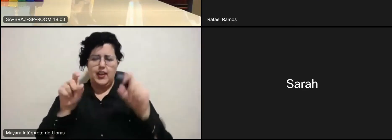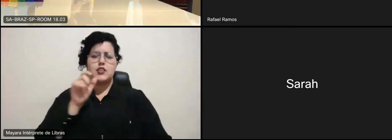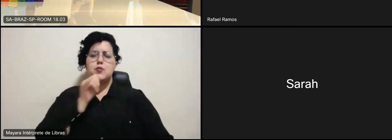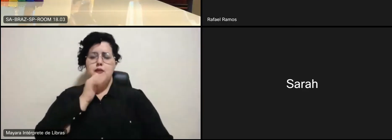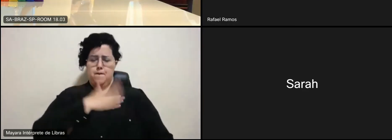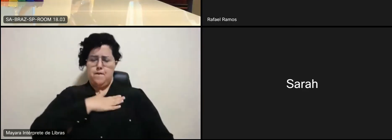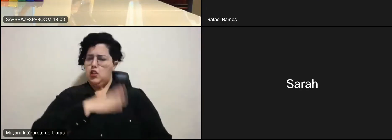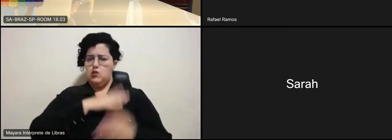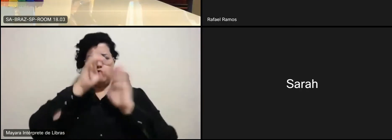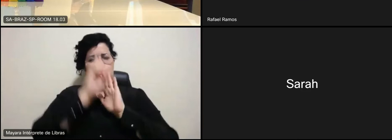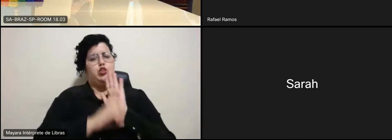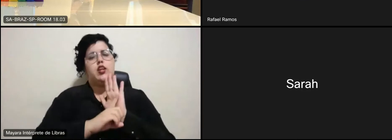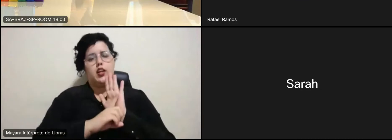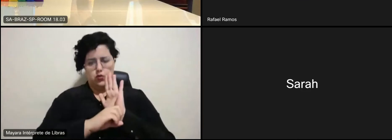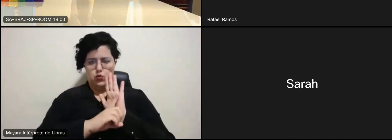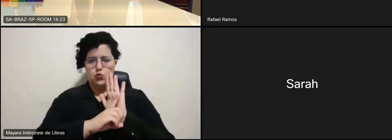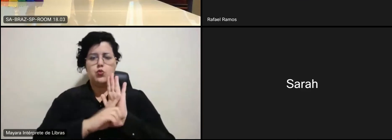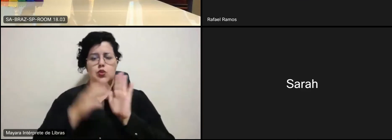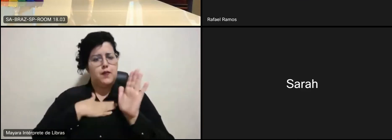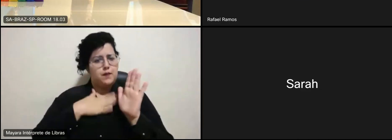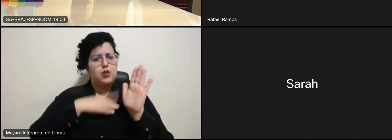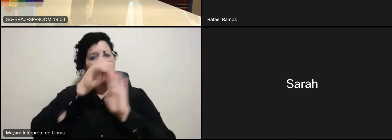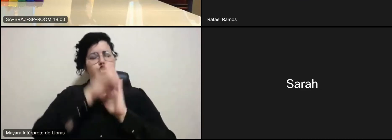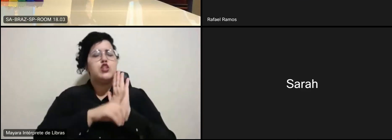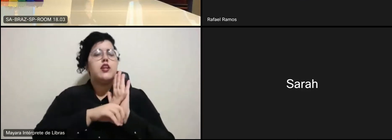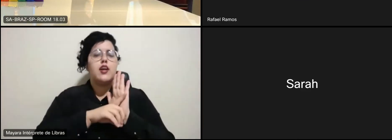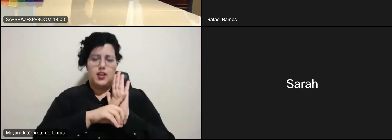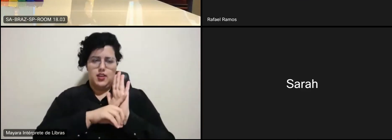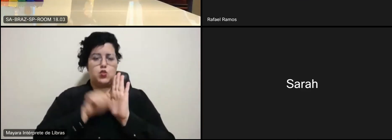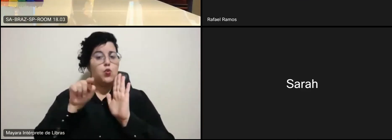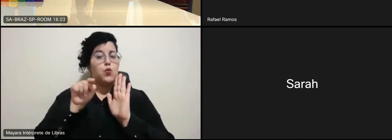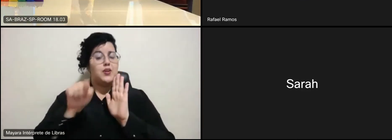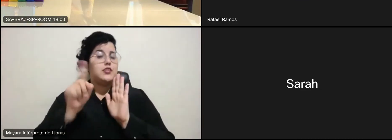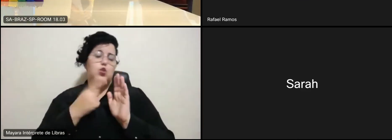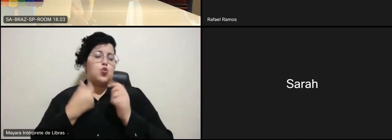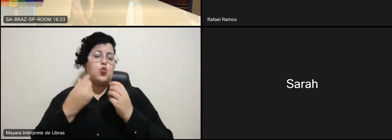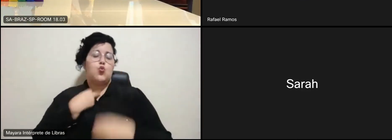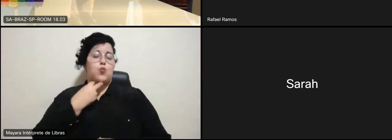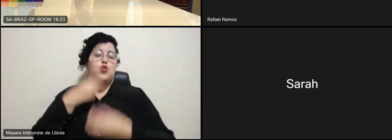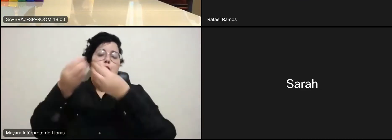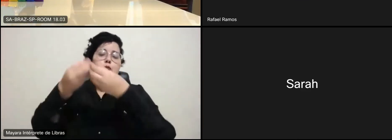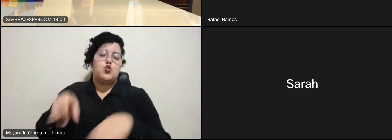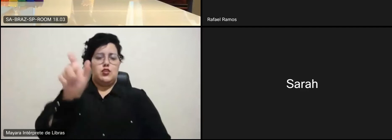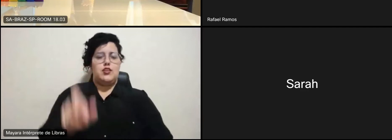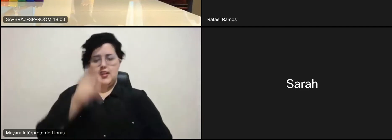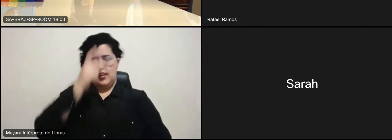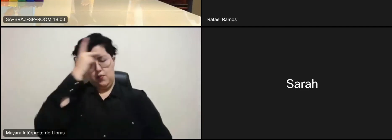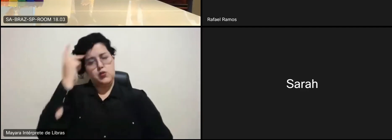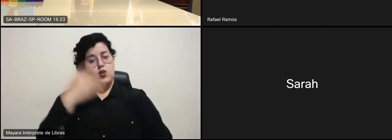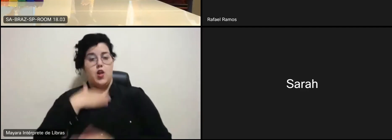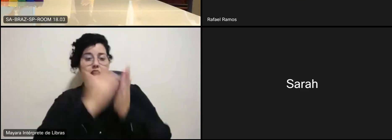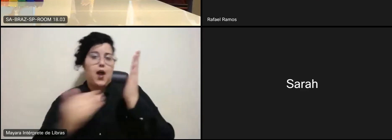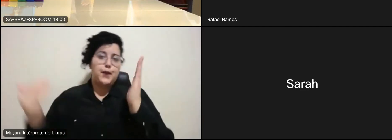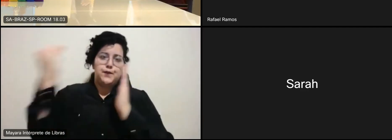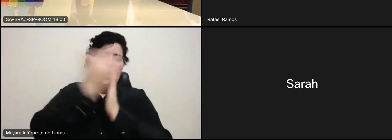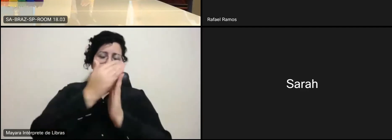pode. O seu direito vai até onde o direito do outro vai. Nunca o seu direito pode ultrapassar o direito do